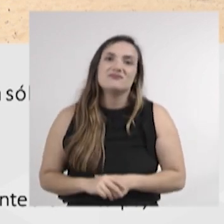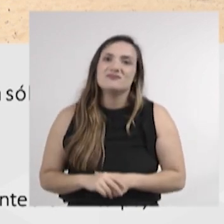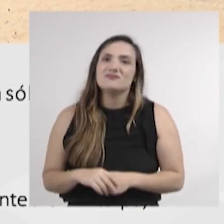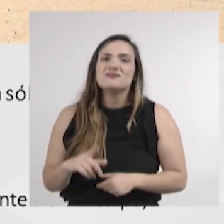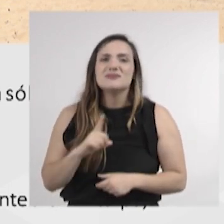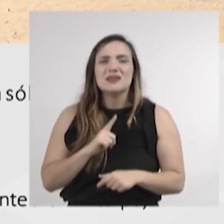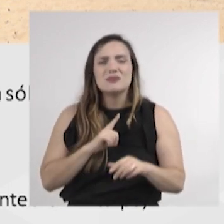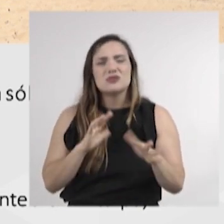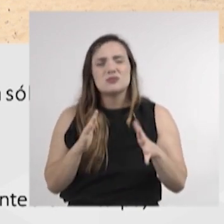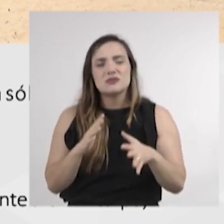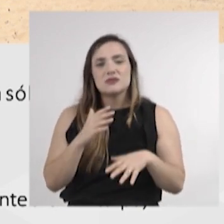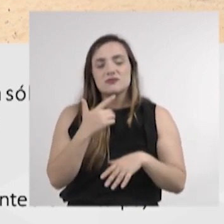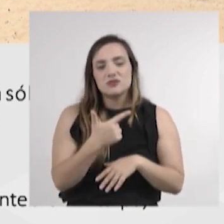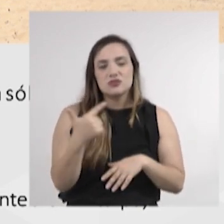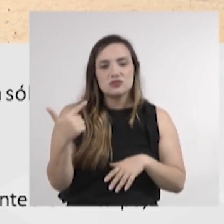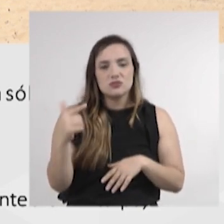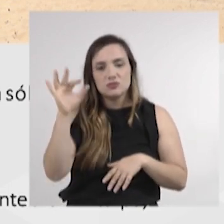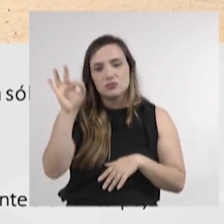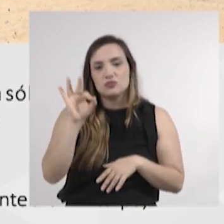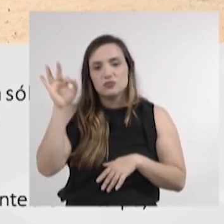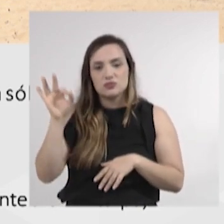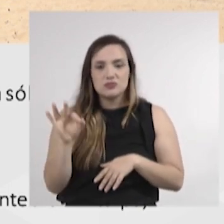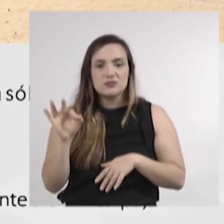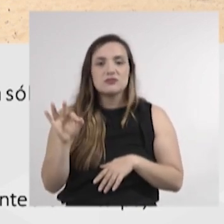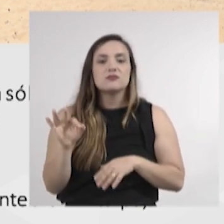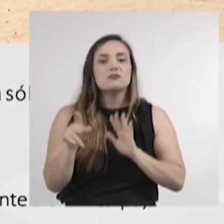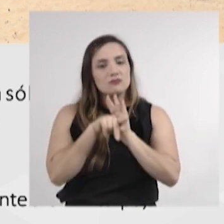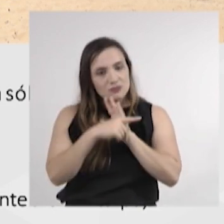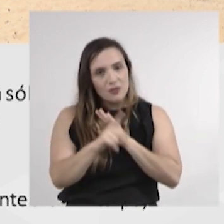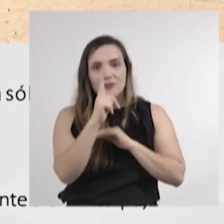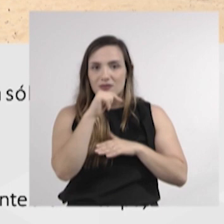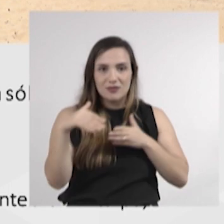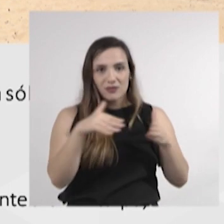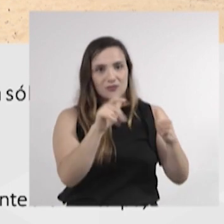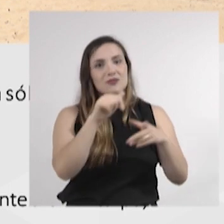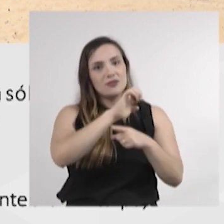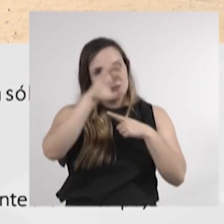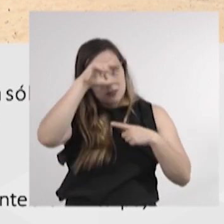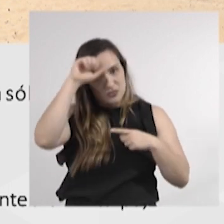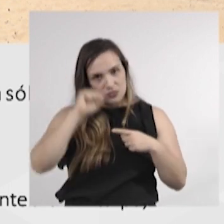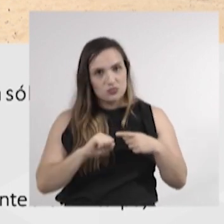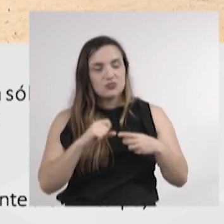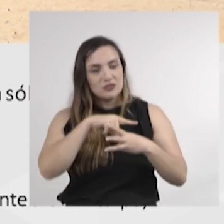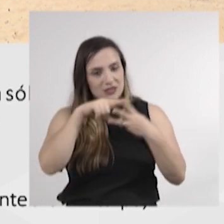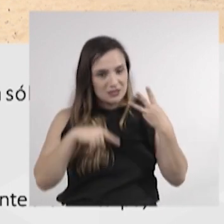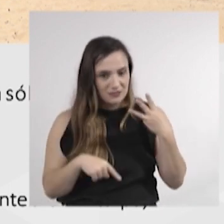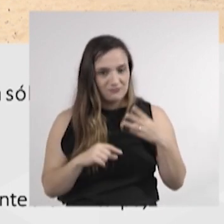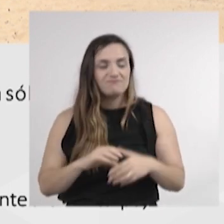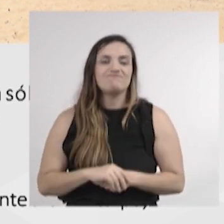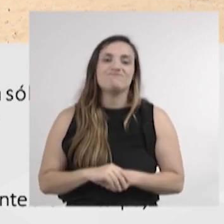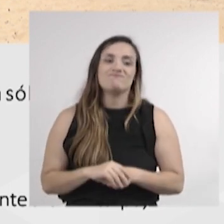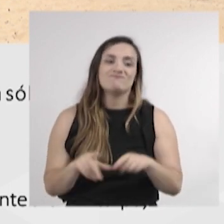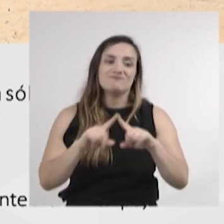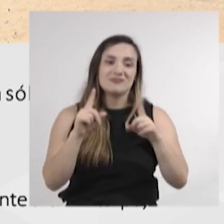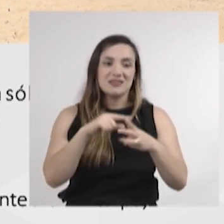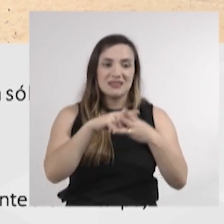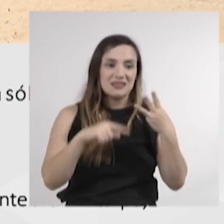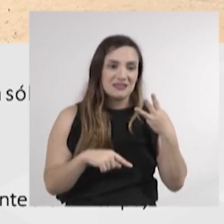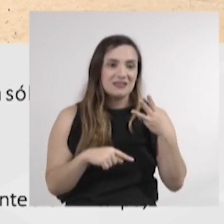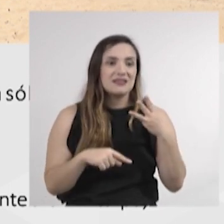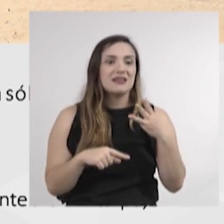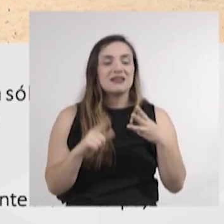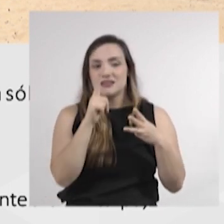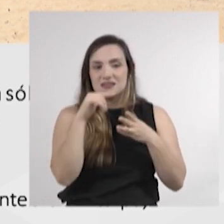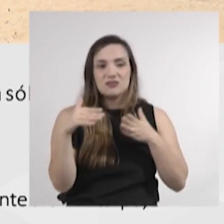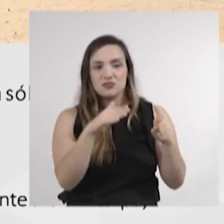de rios, 22% do sedimento vem dessa região, desses 3 rios, sendo que esses 3 rios contribuem com 7%